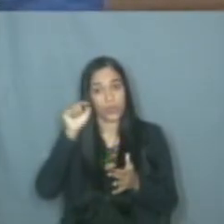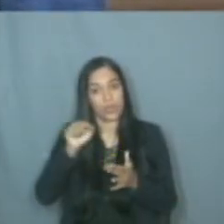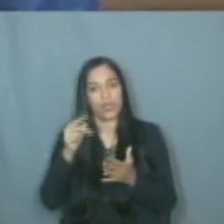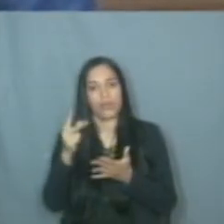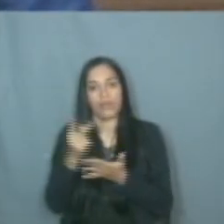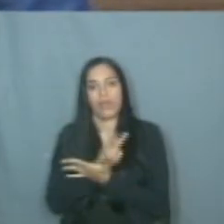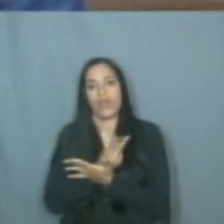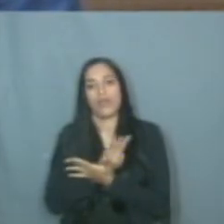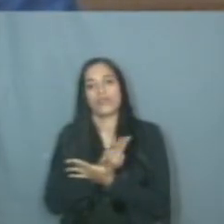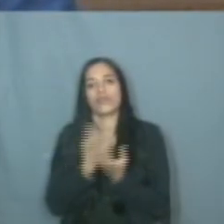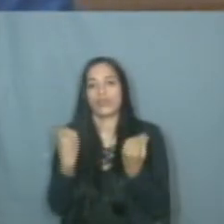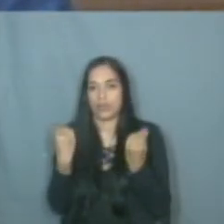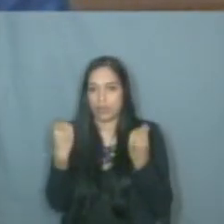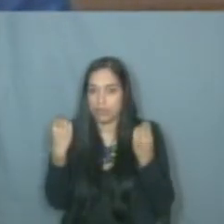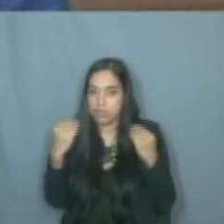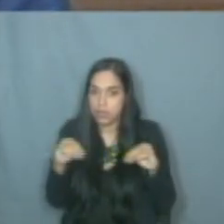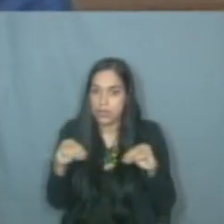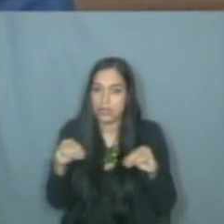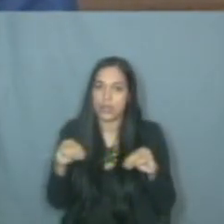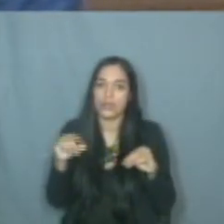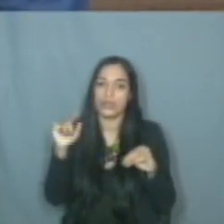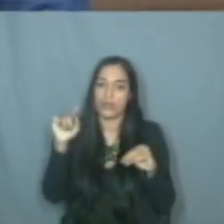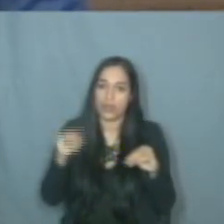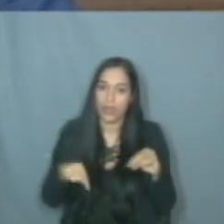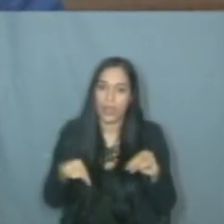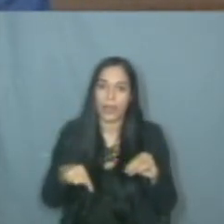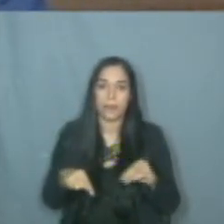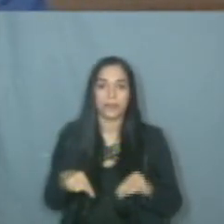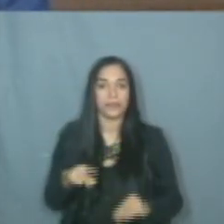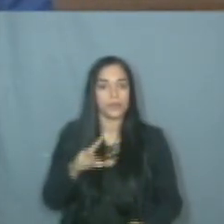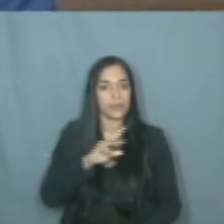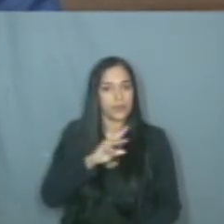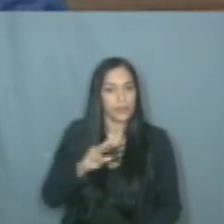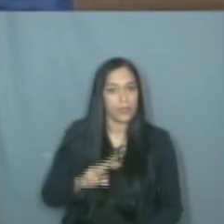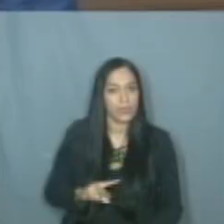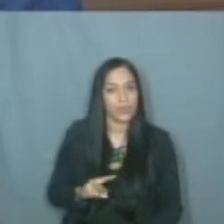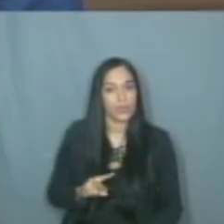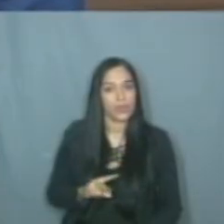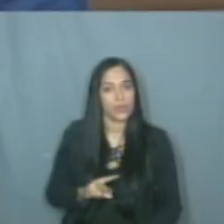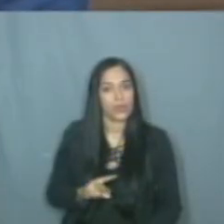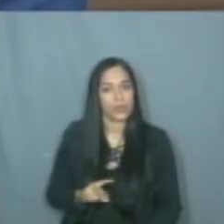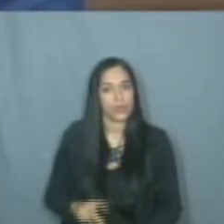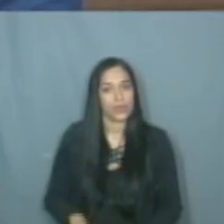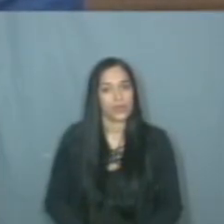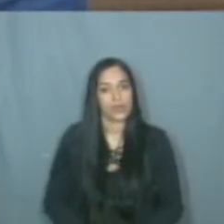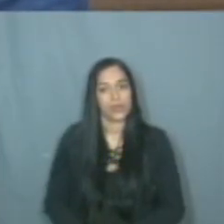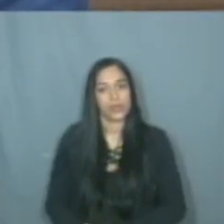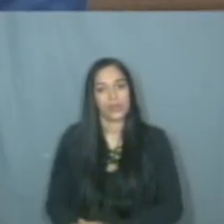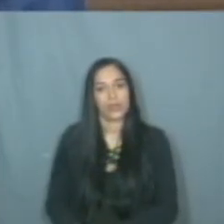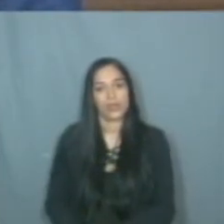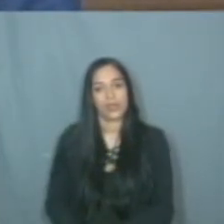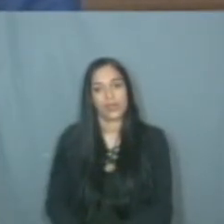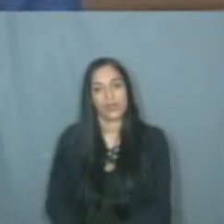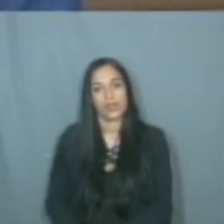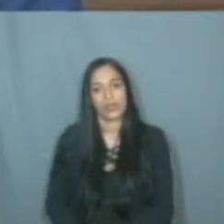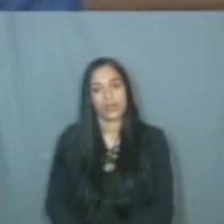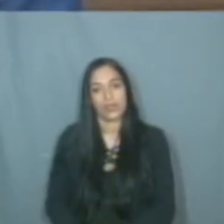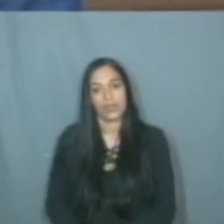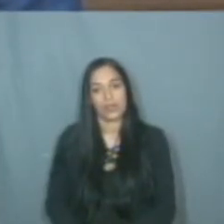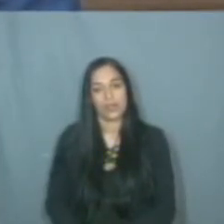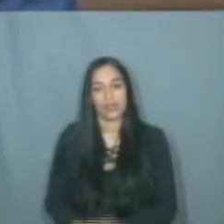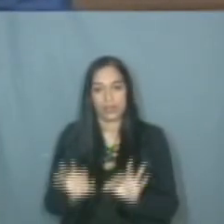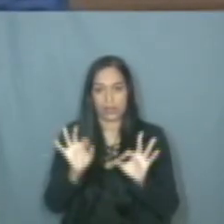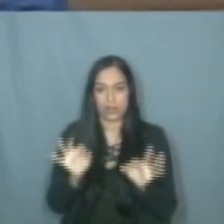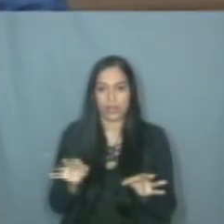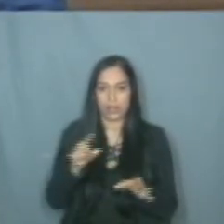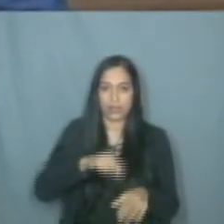vai ser posto em prova nessa matéria aqui. Alguns vereadores para vai ser posto em prova nessa matéria, e certeza